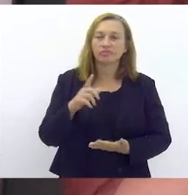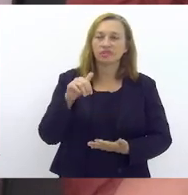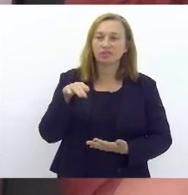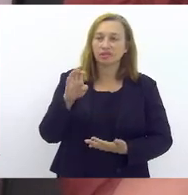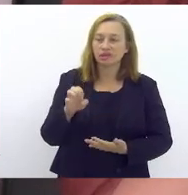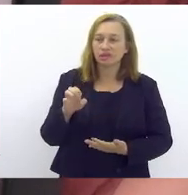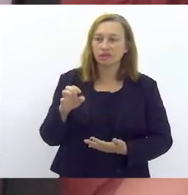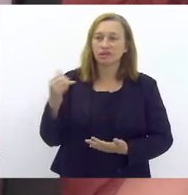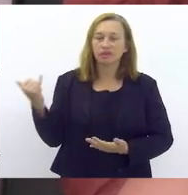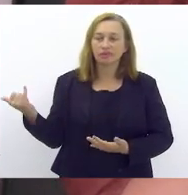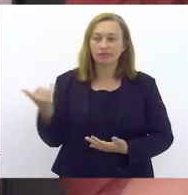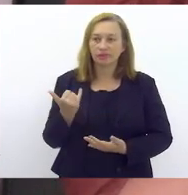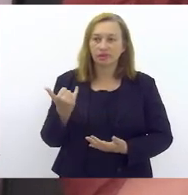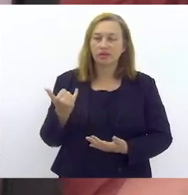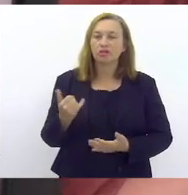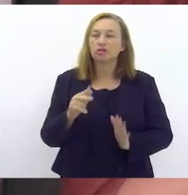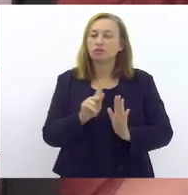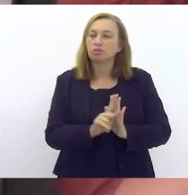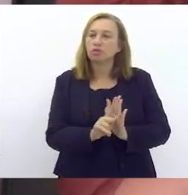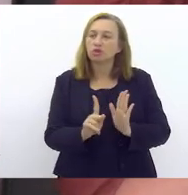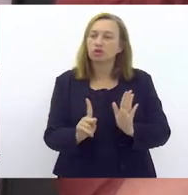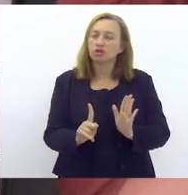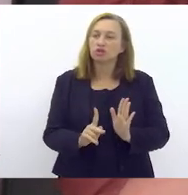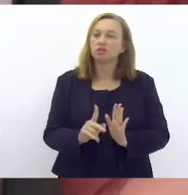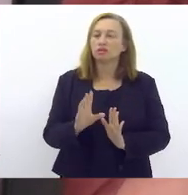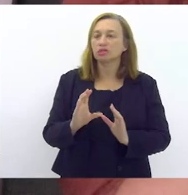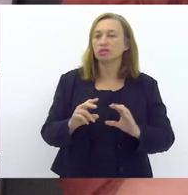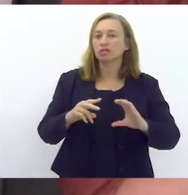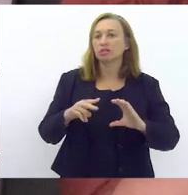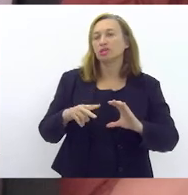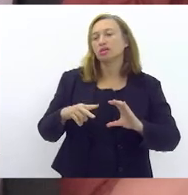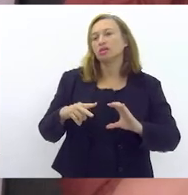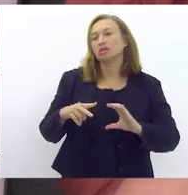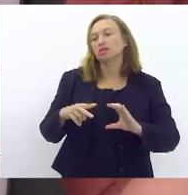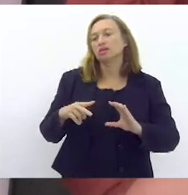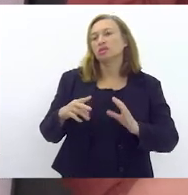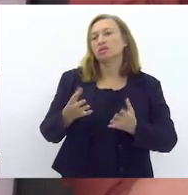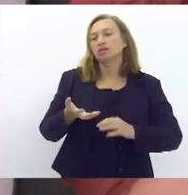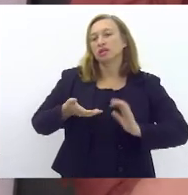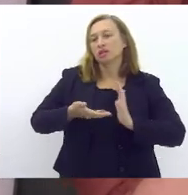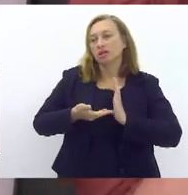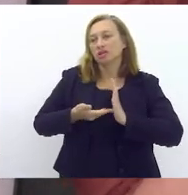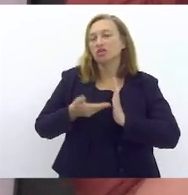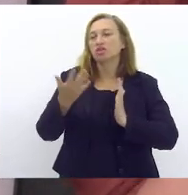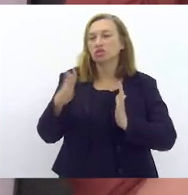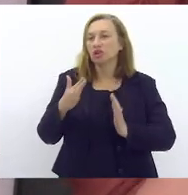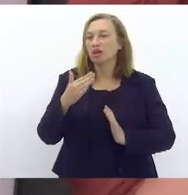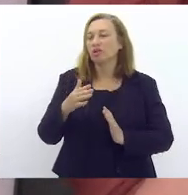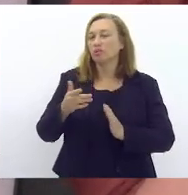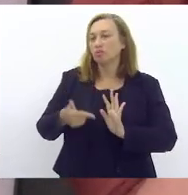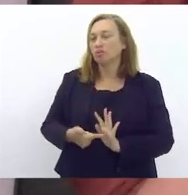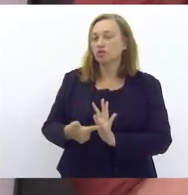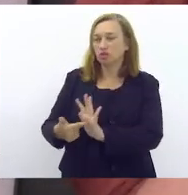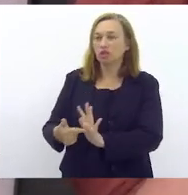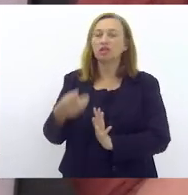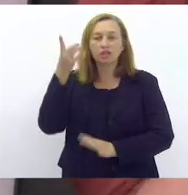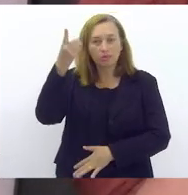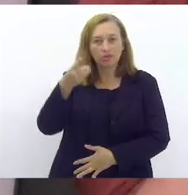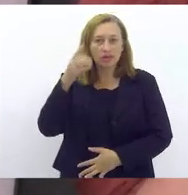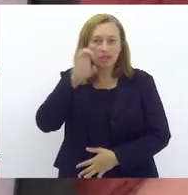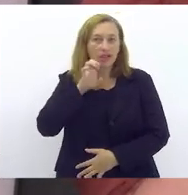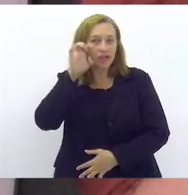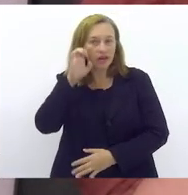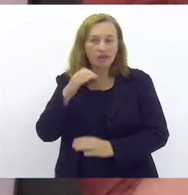de me passar o projeto lá da Câmara Federal, e eu já repliquei para a deputada Élica Takimoto, né, Élica? Já mandei